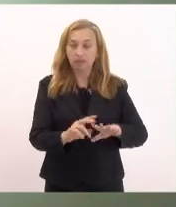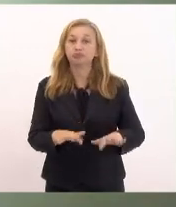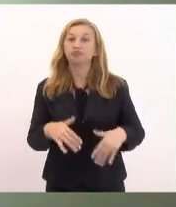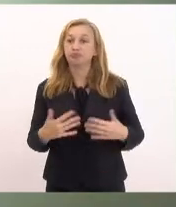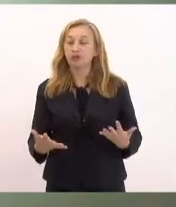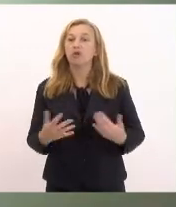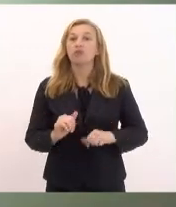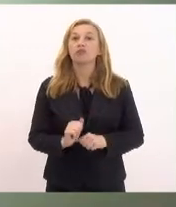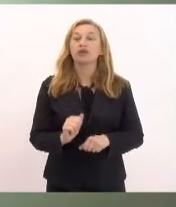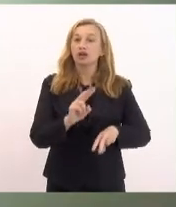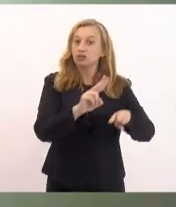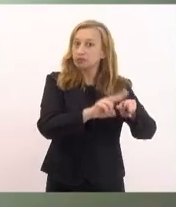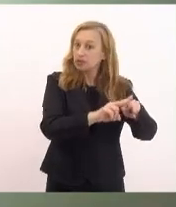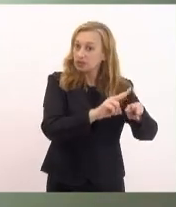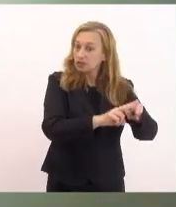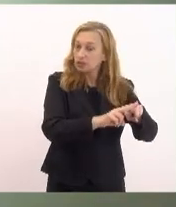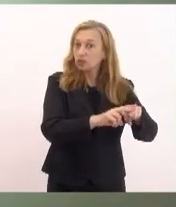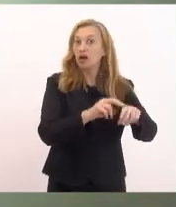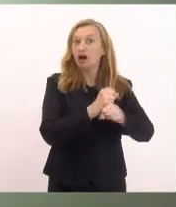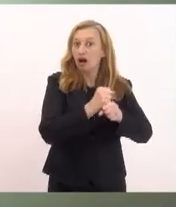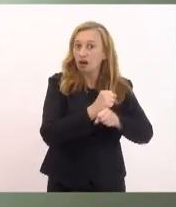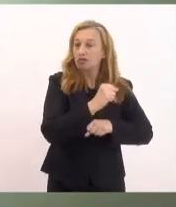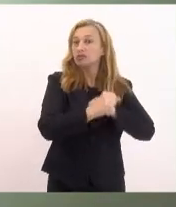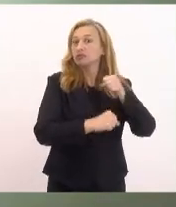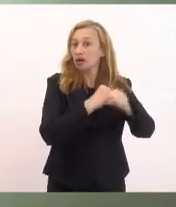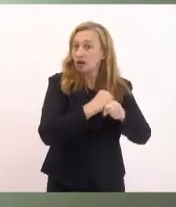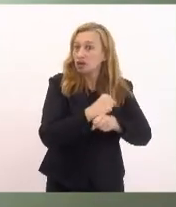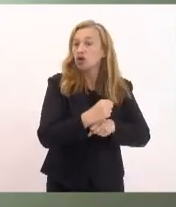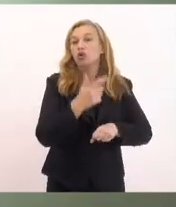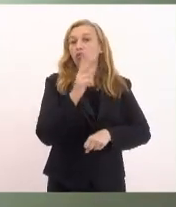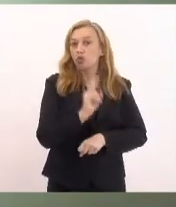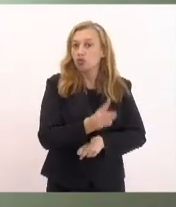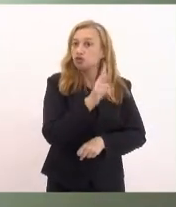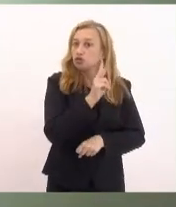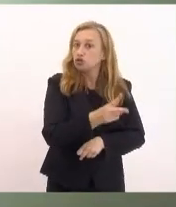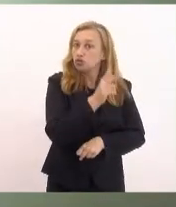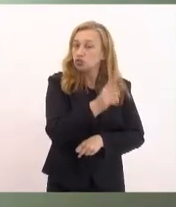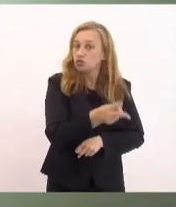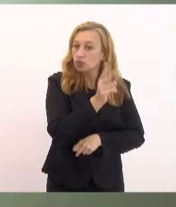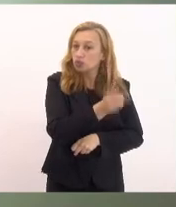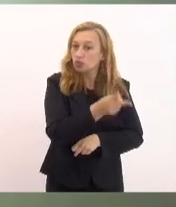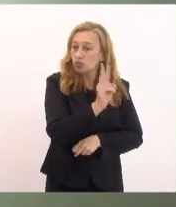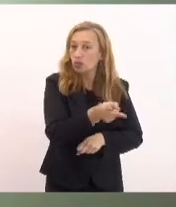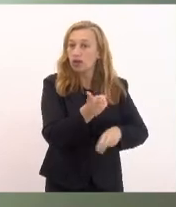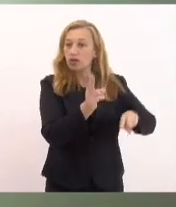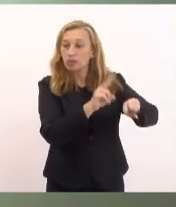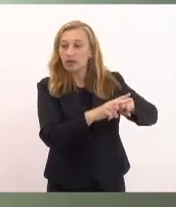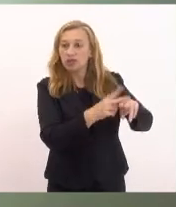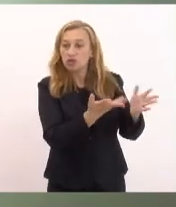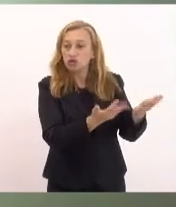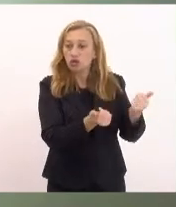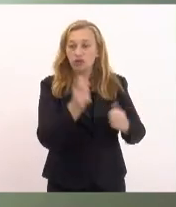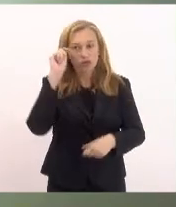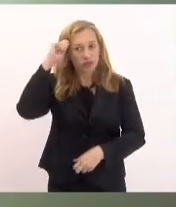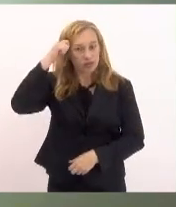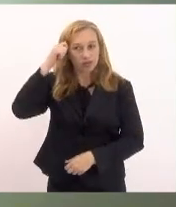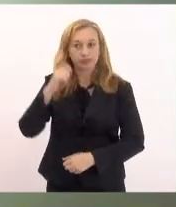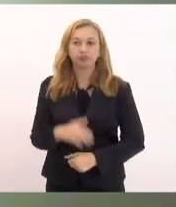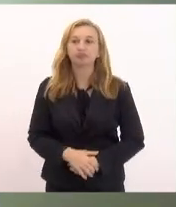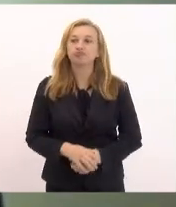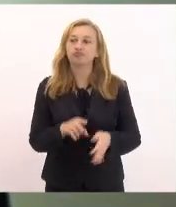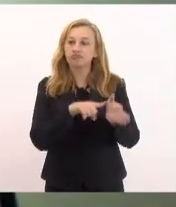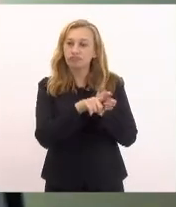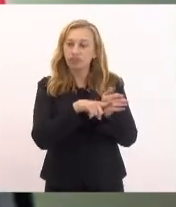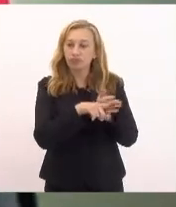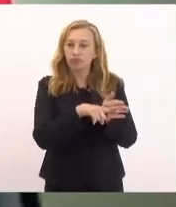as prisões, ano a ano, continuam mantendo no cárcere os jovens negros. Os